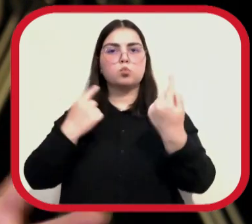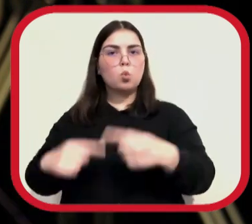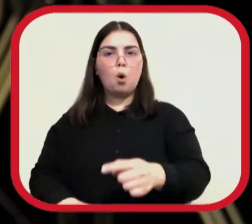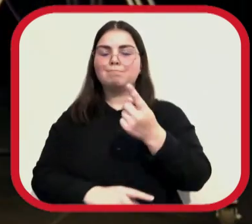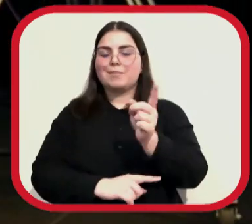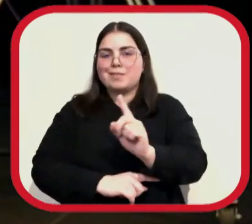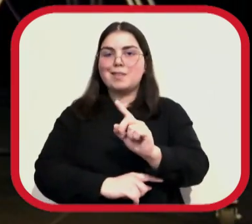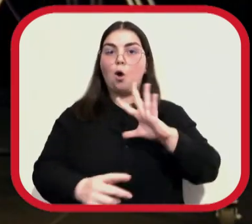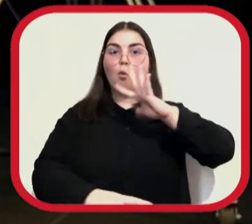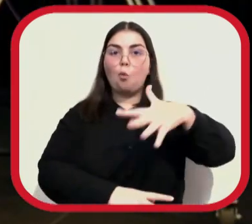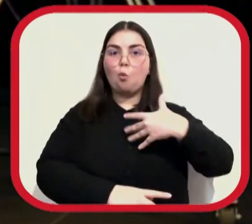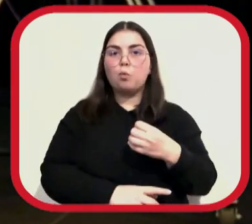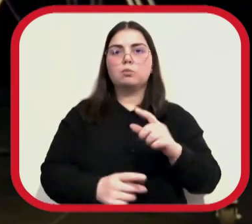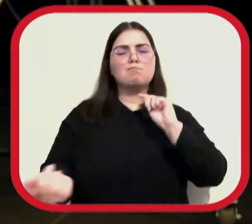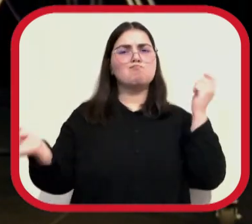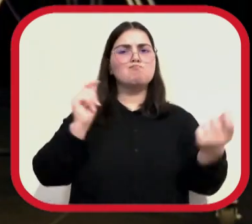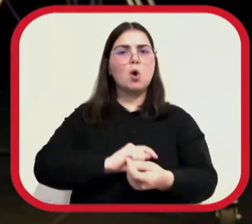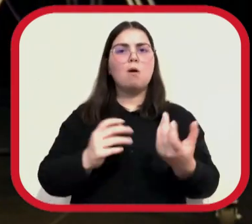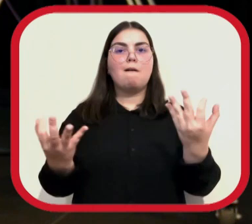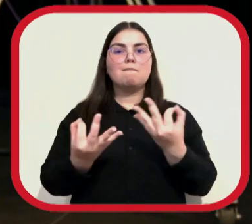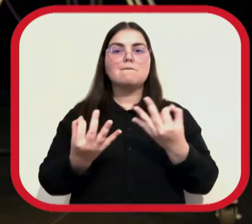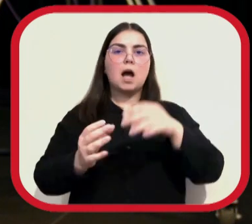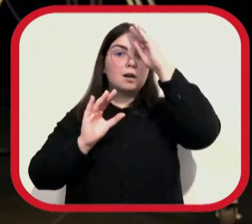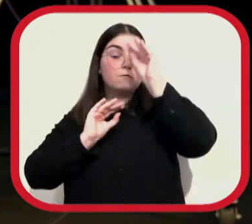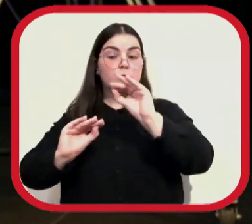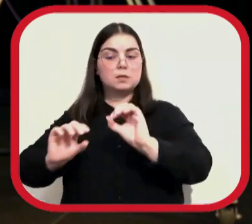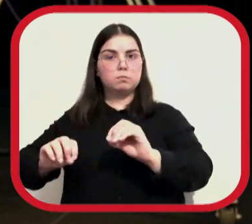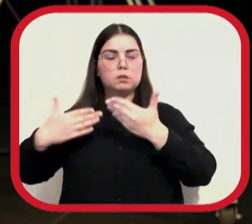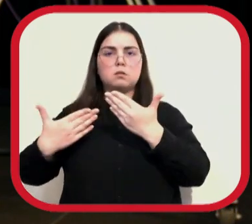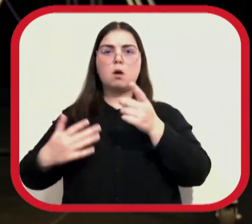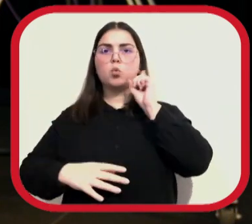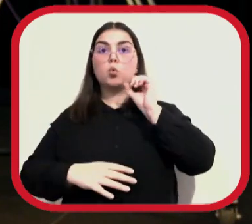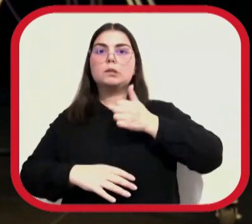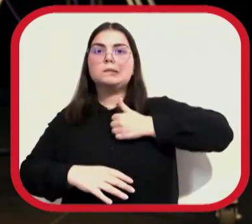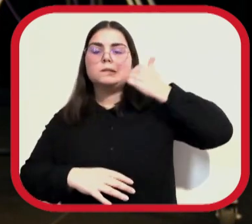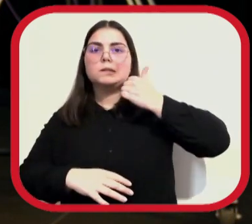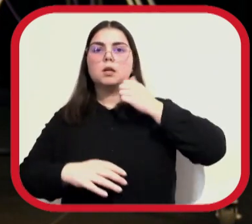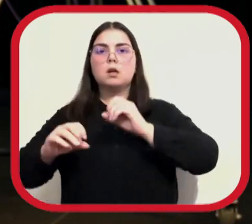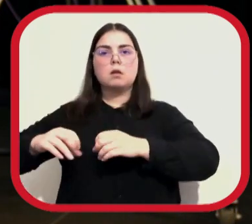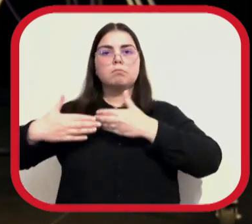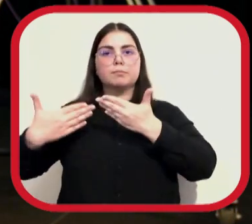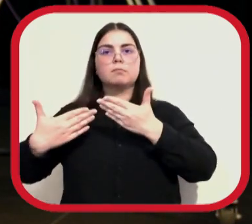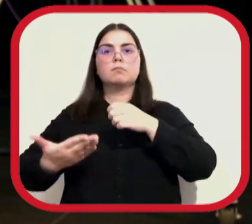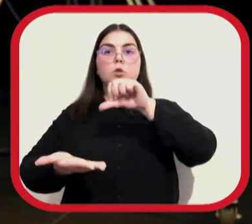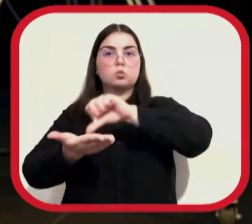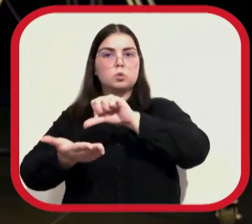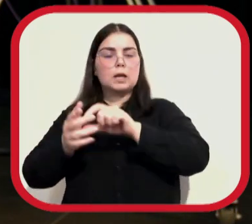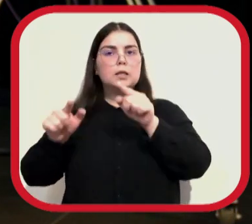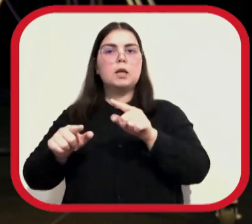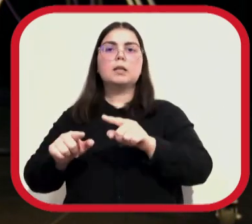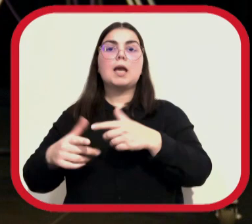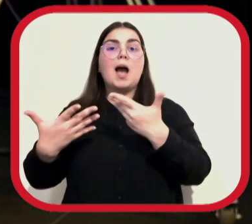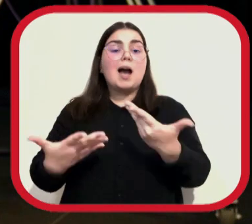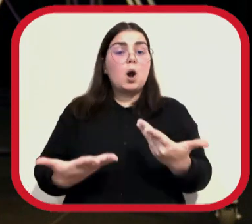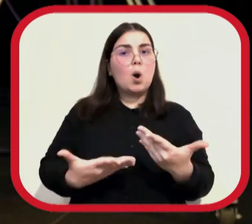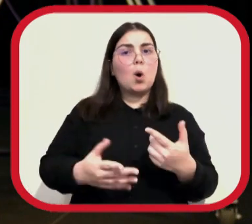mudou e, portanto, a formação inicial de jornalistas, que era fundamental nos primórdios do Senjor, já